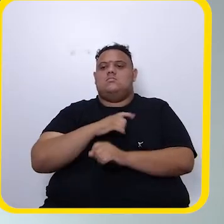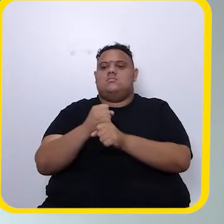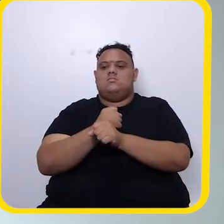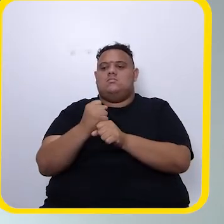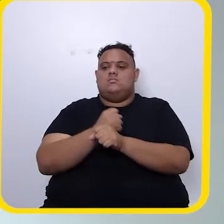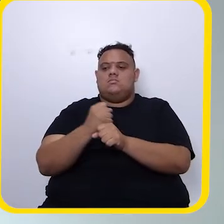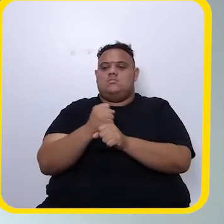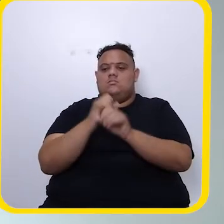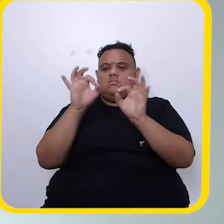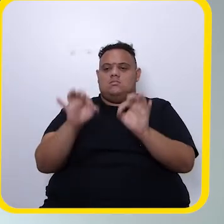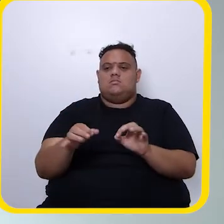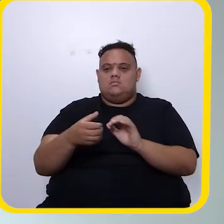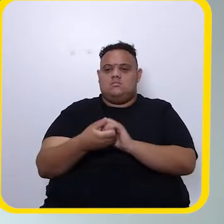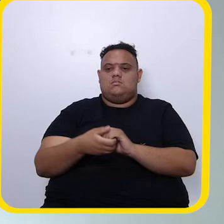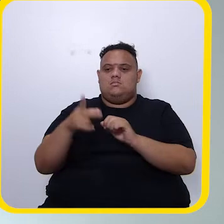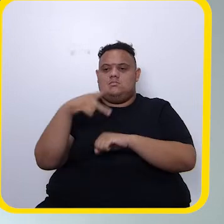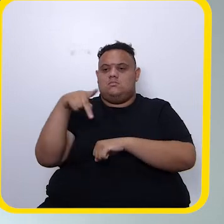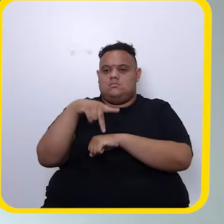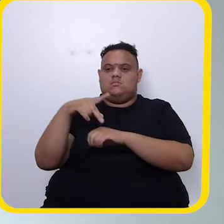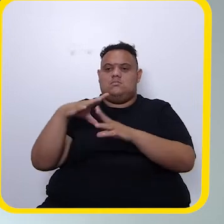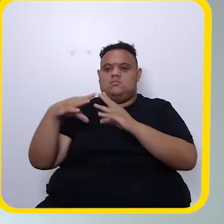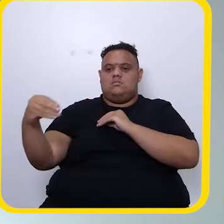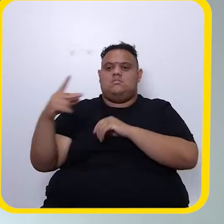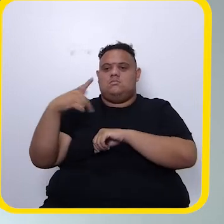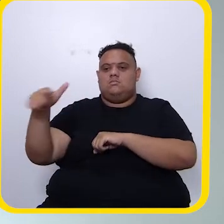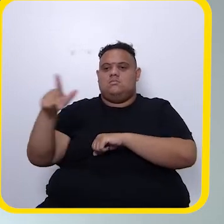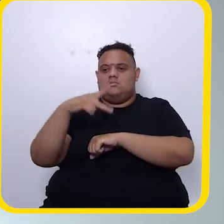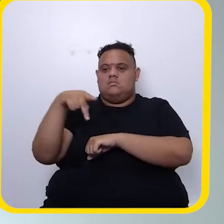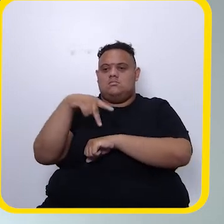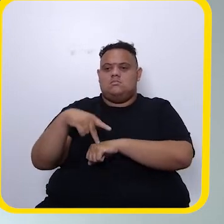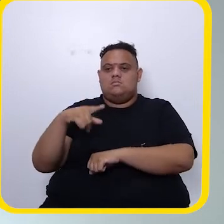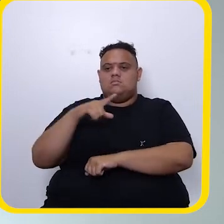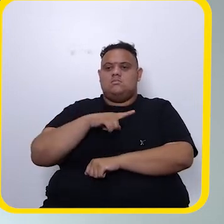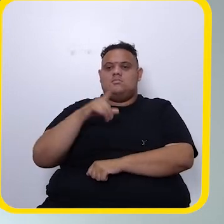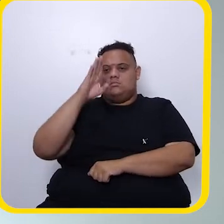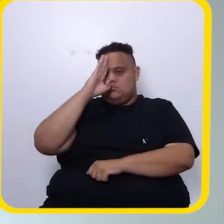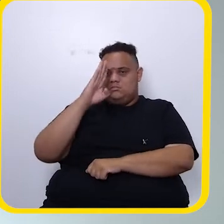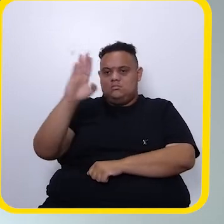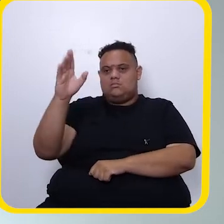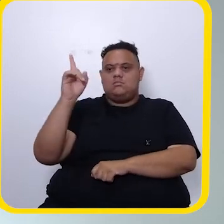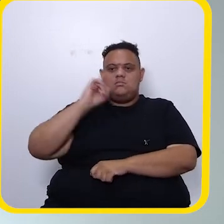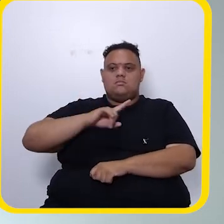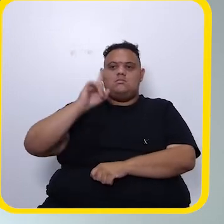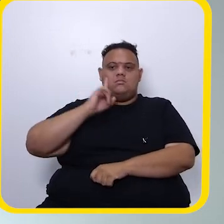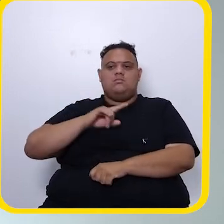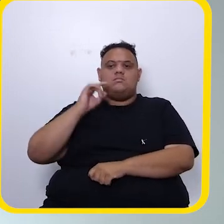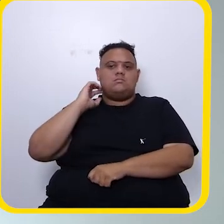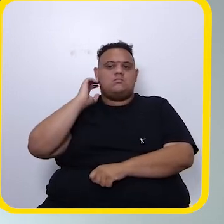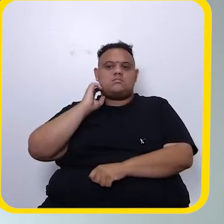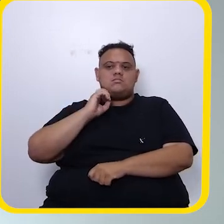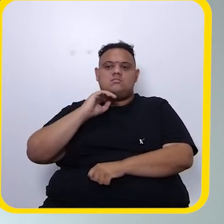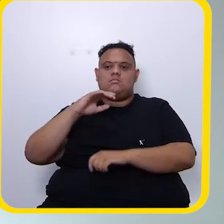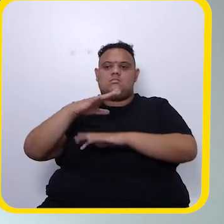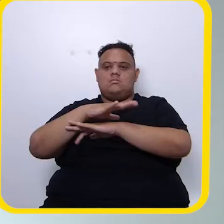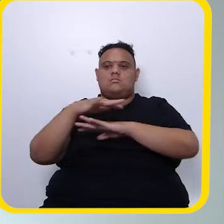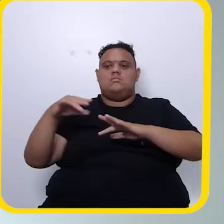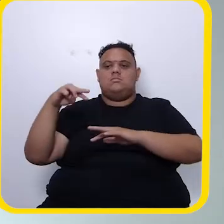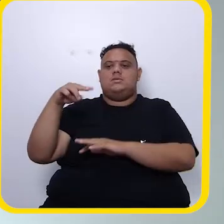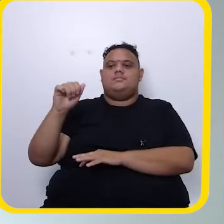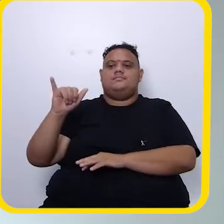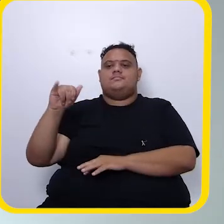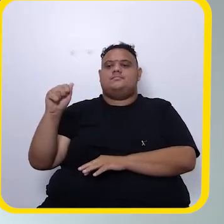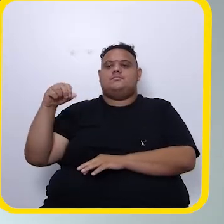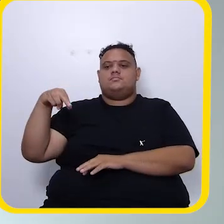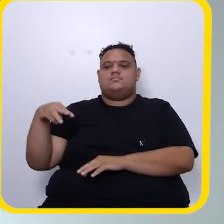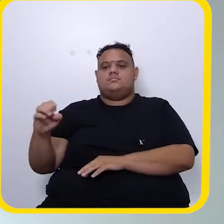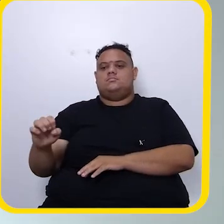implantado aí ao longo desses anos. E aí fogem do país, fogem para outros países e principalmente para os Estados Unidos, né? A cidade de